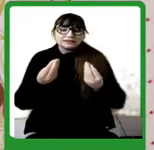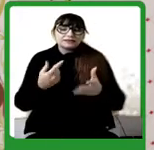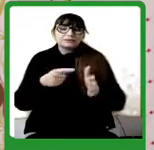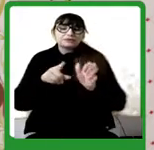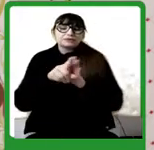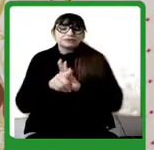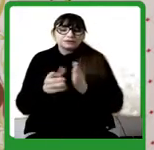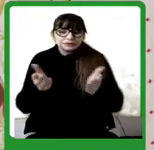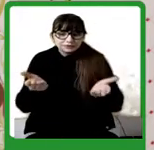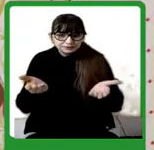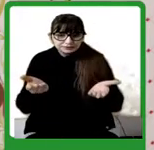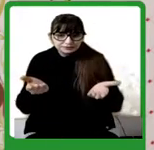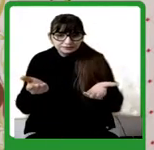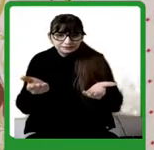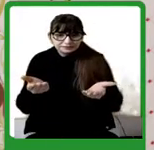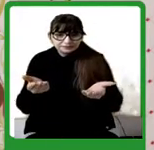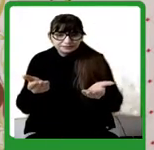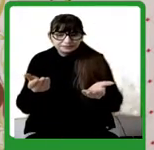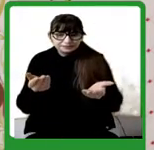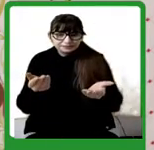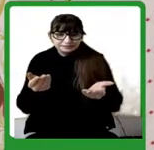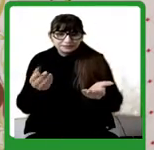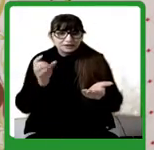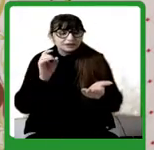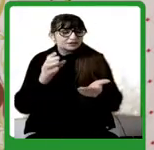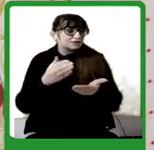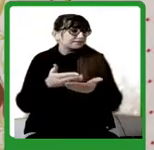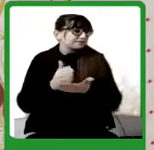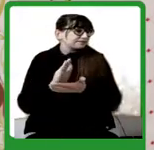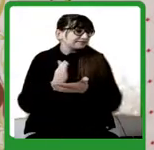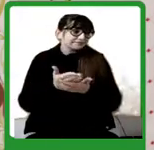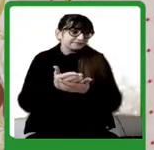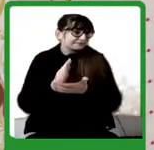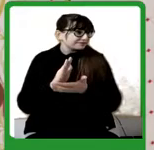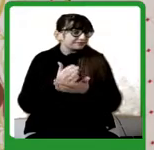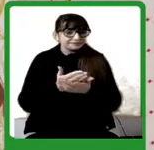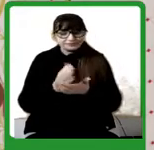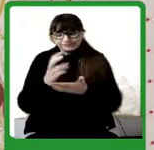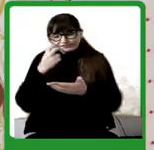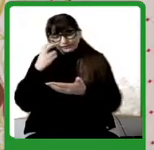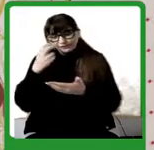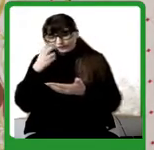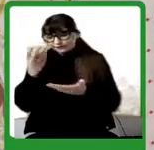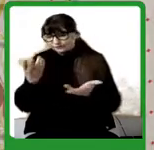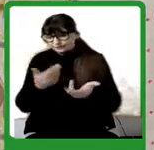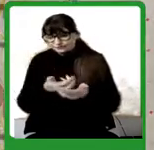mas... Olha, eu é só me incomodar. Eu é só estresse e desgosto. É só isso.